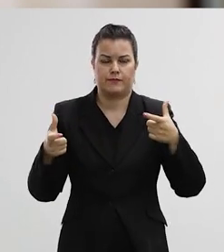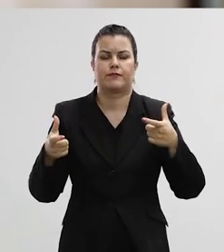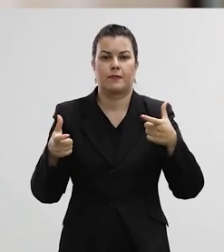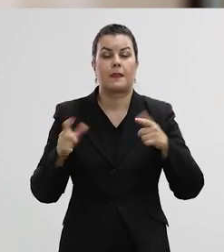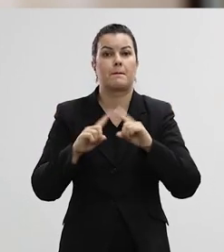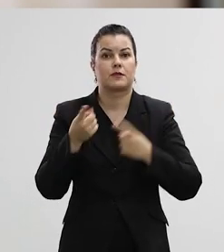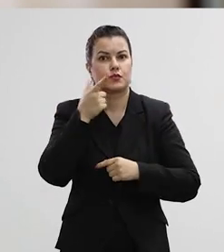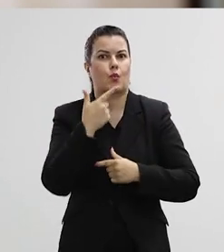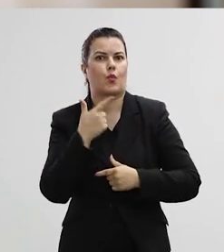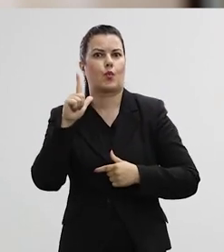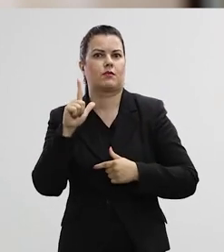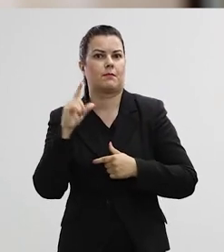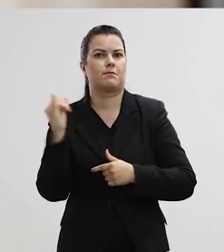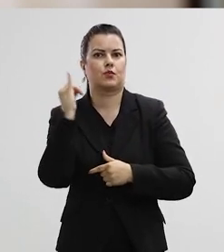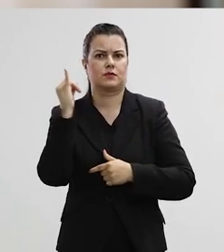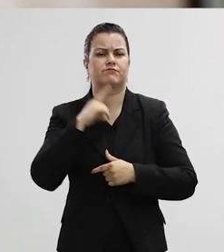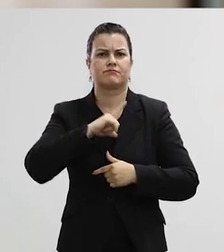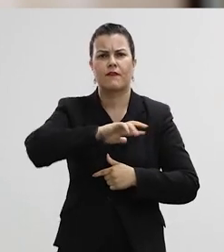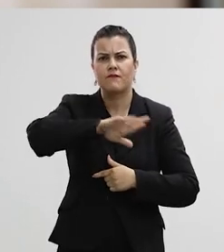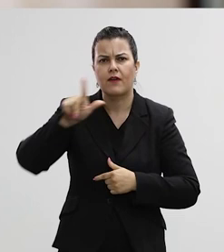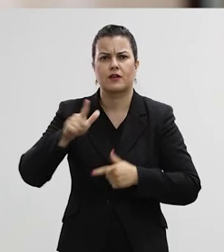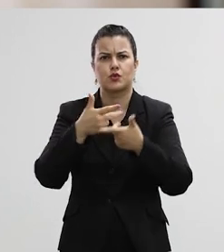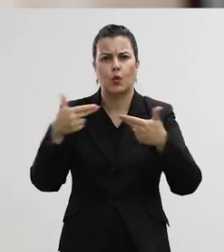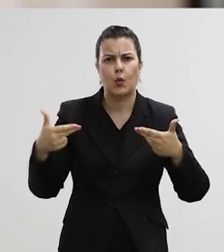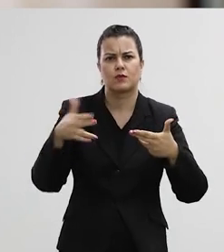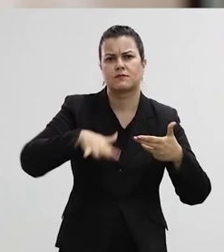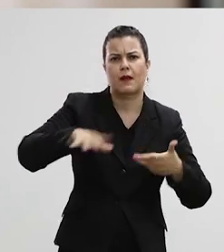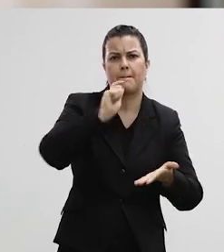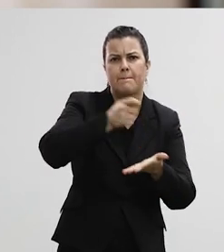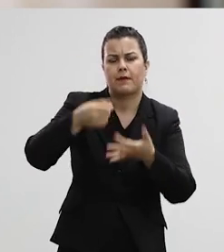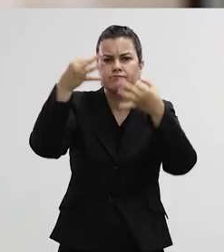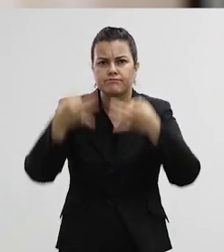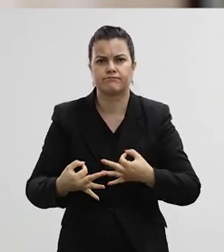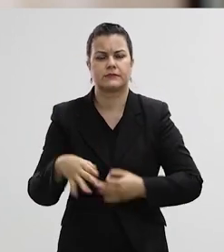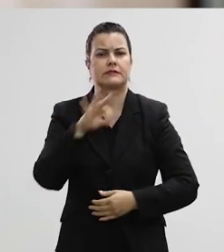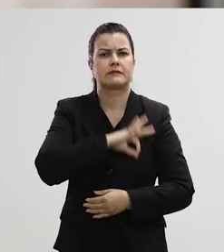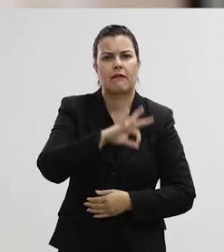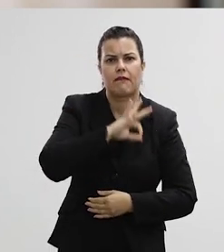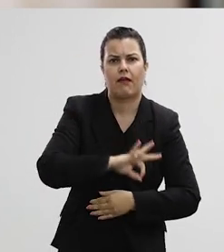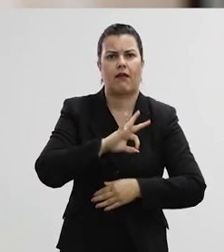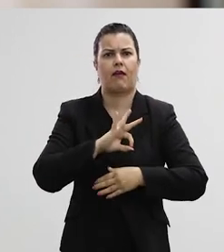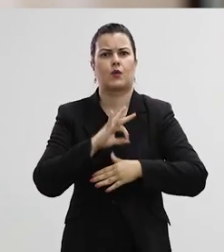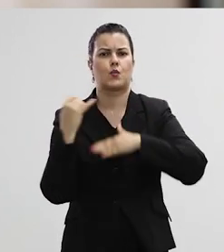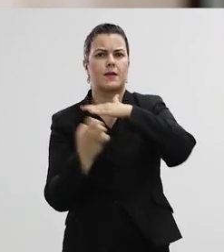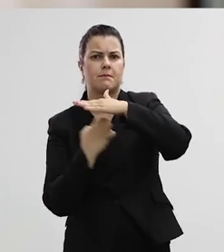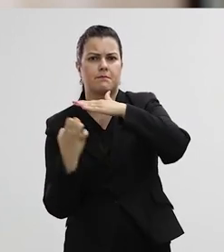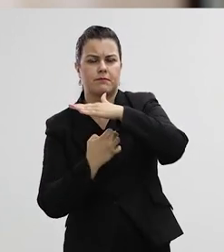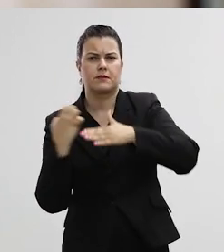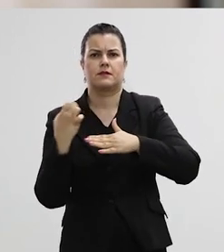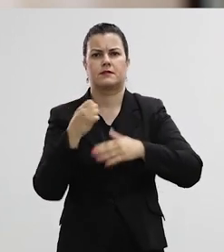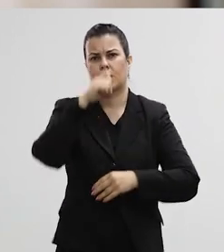ao mesmo tempo nós alcançamos outra Conquista importante nós colocamos vários pagamentos em dia como salários